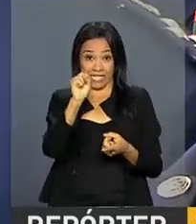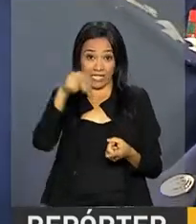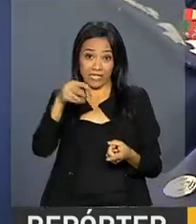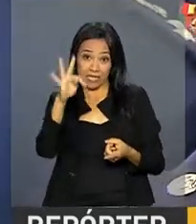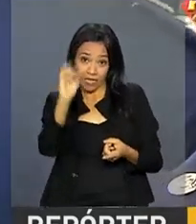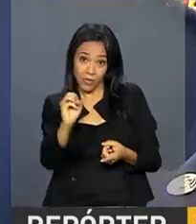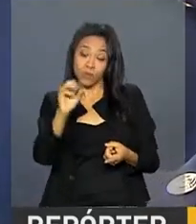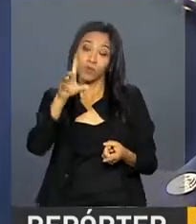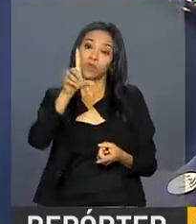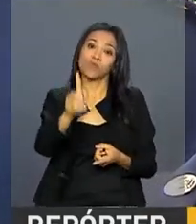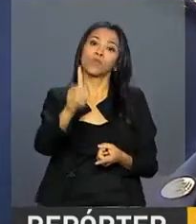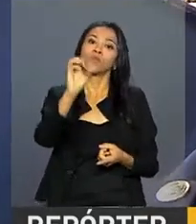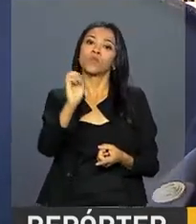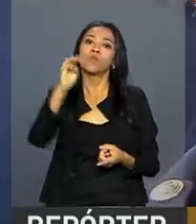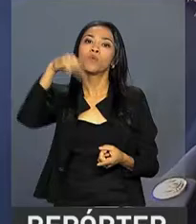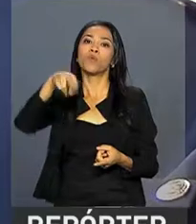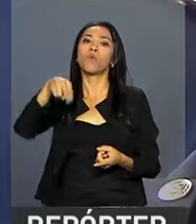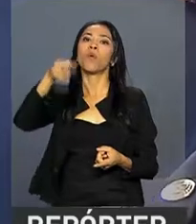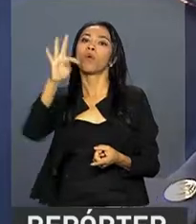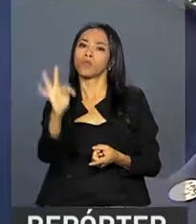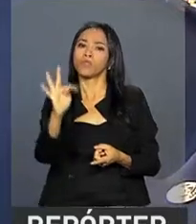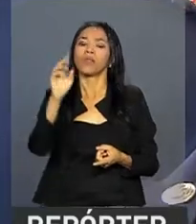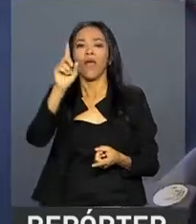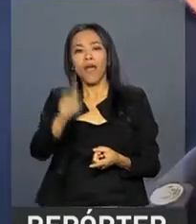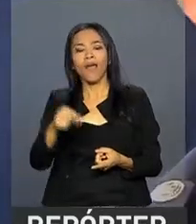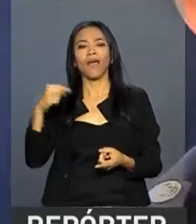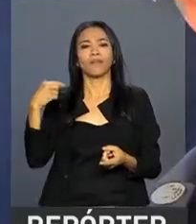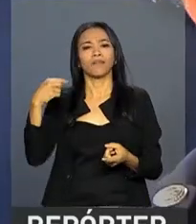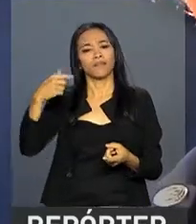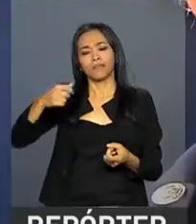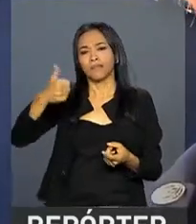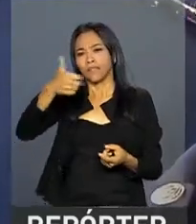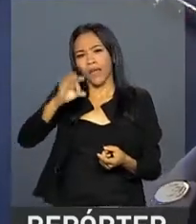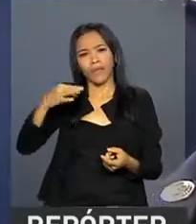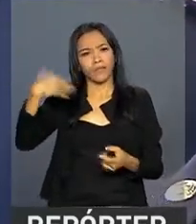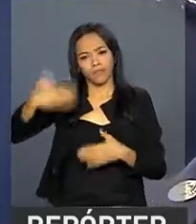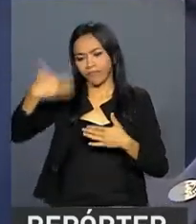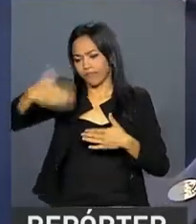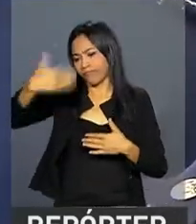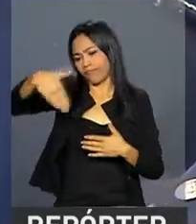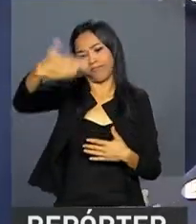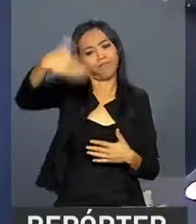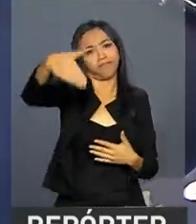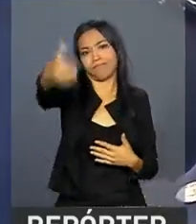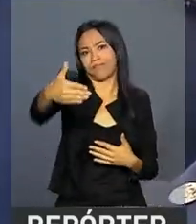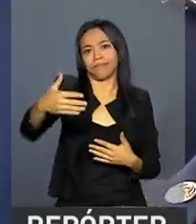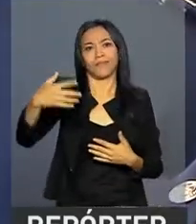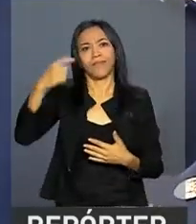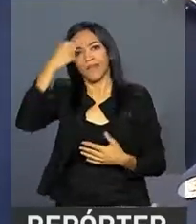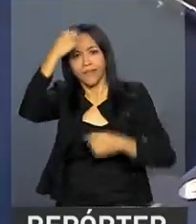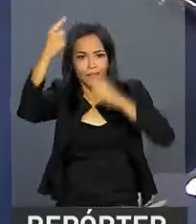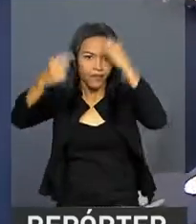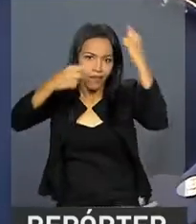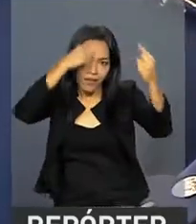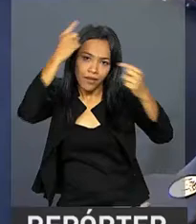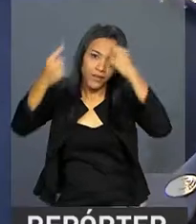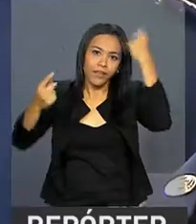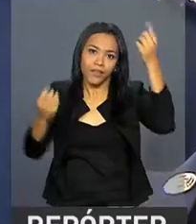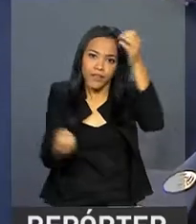mal e ele se repete é ao longo das décadas o trabalho de santos dumont através da criatividade da